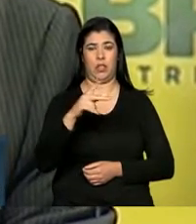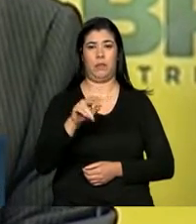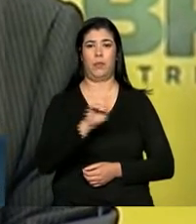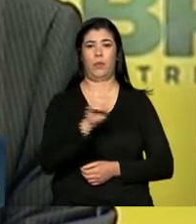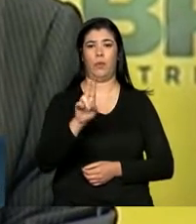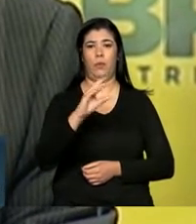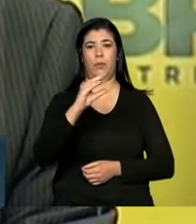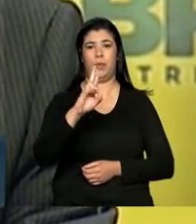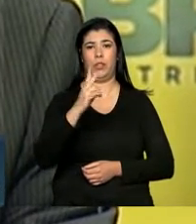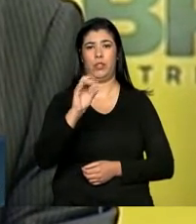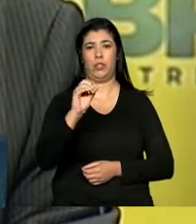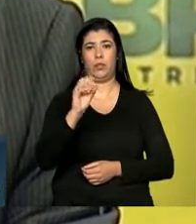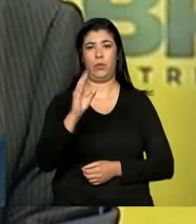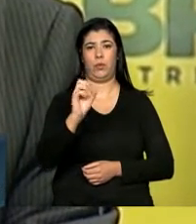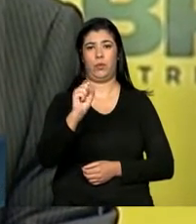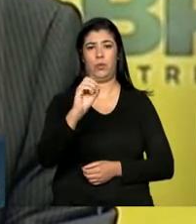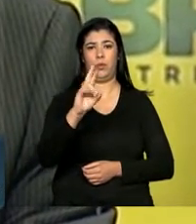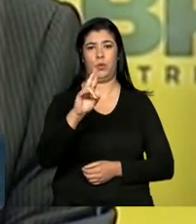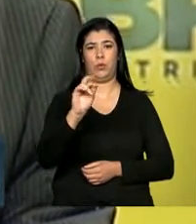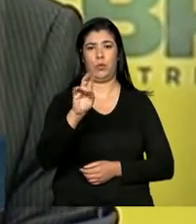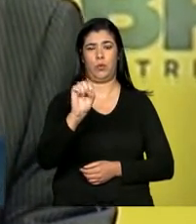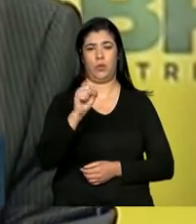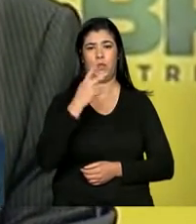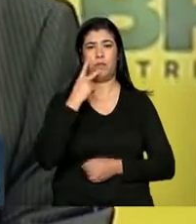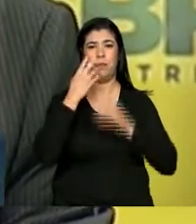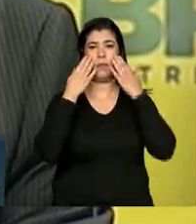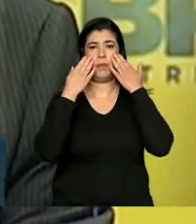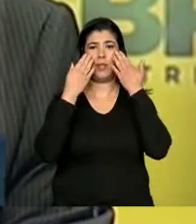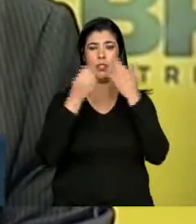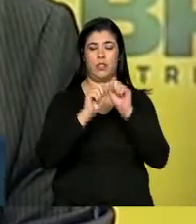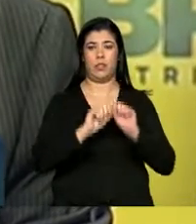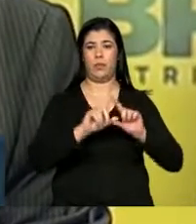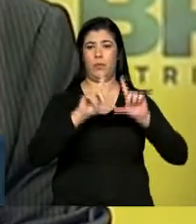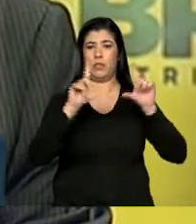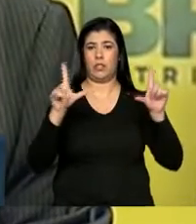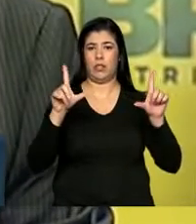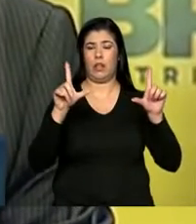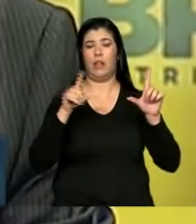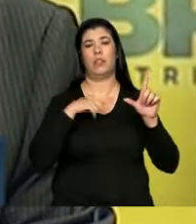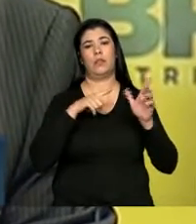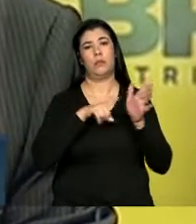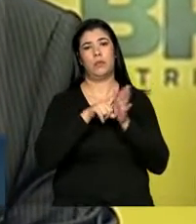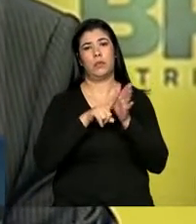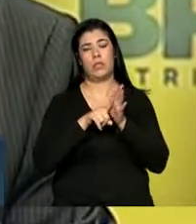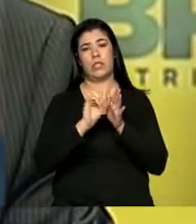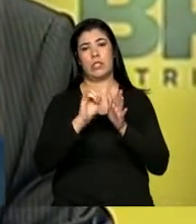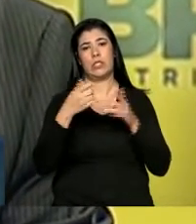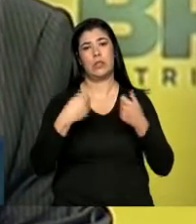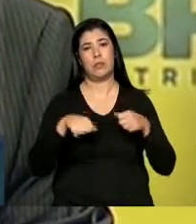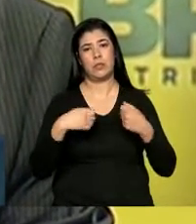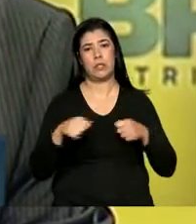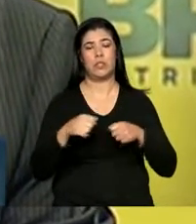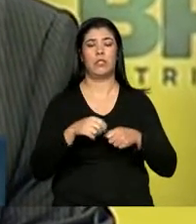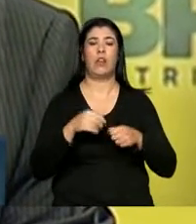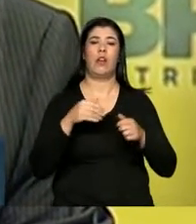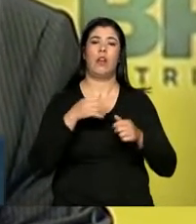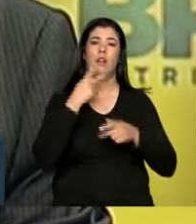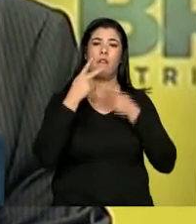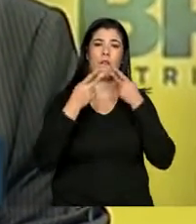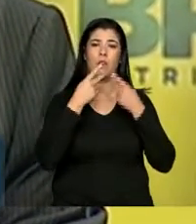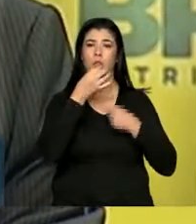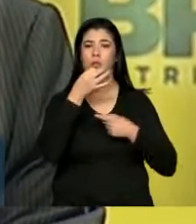e ele apresentará os slides, fará análise. Quando for o caso, eu entrarei e no final eu farei